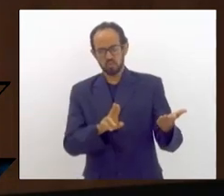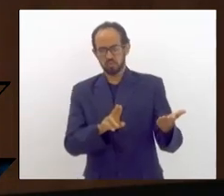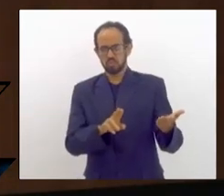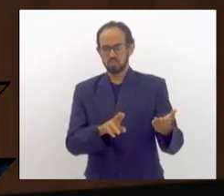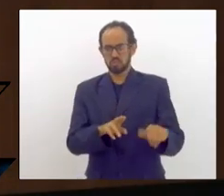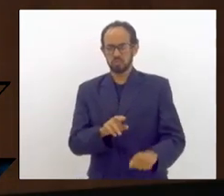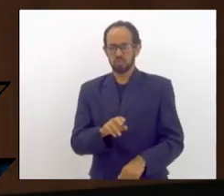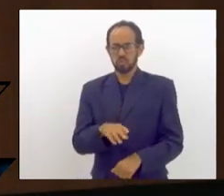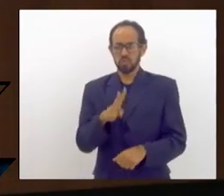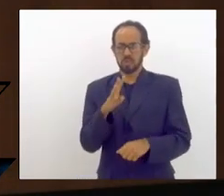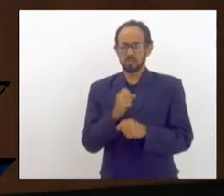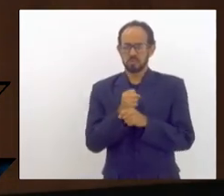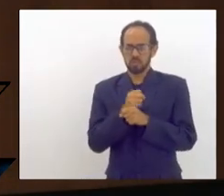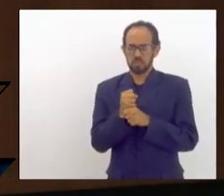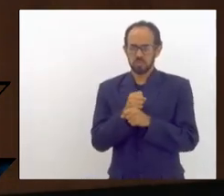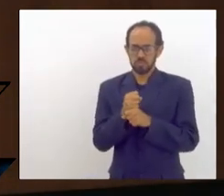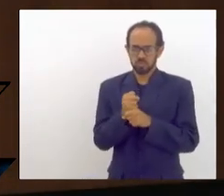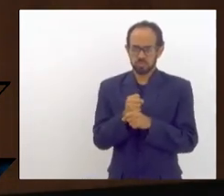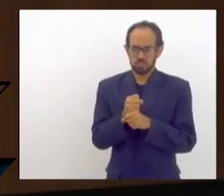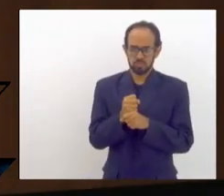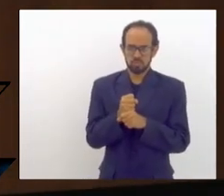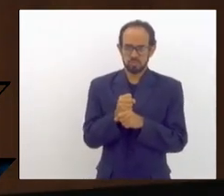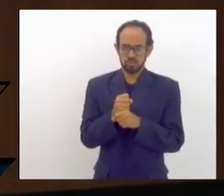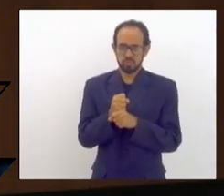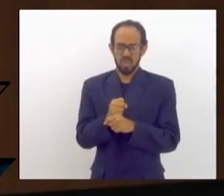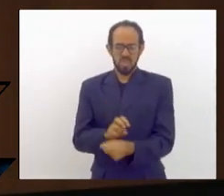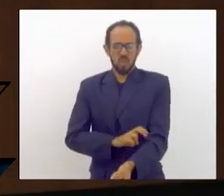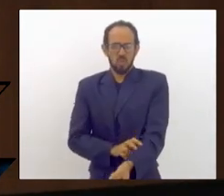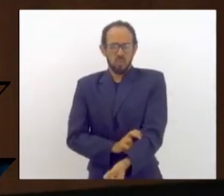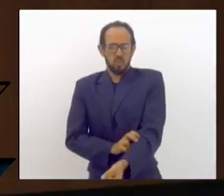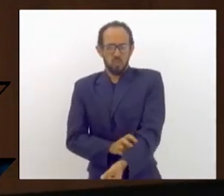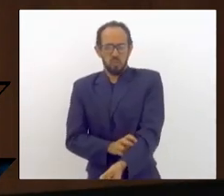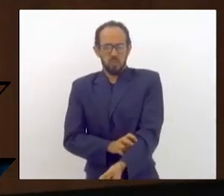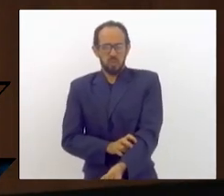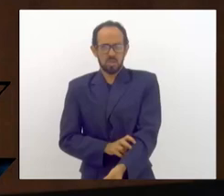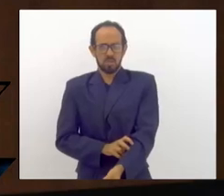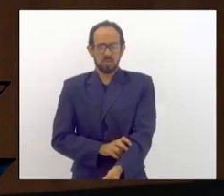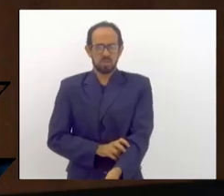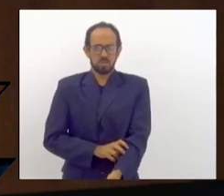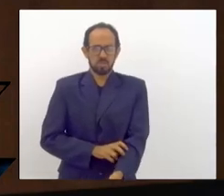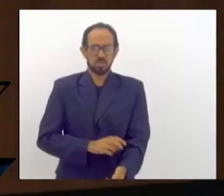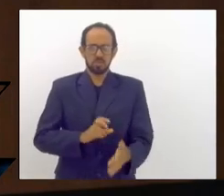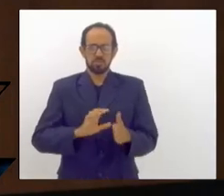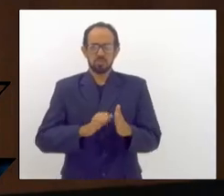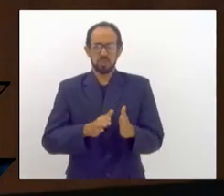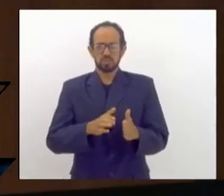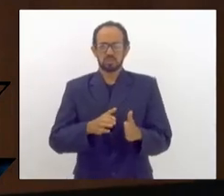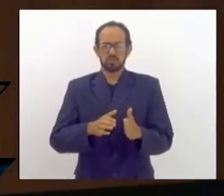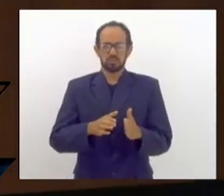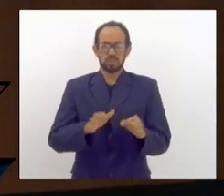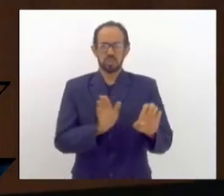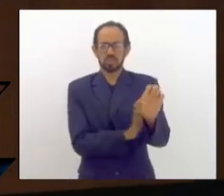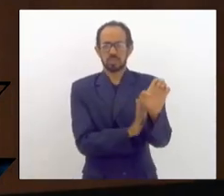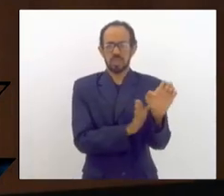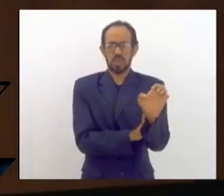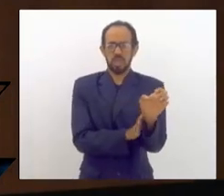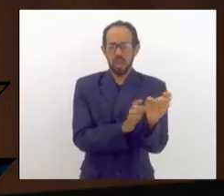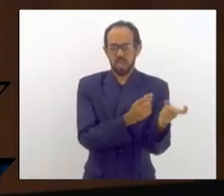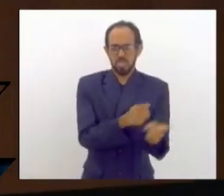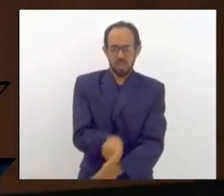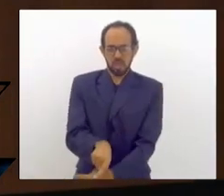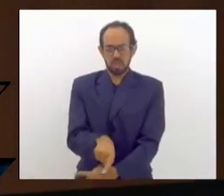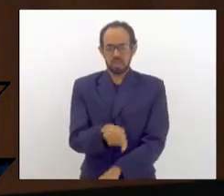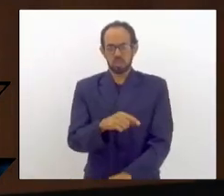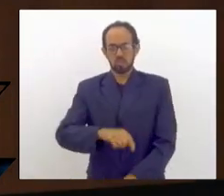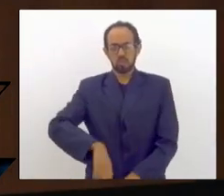durante 4 anos, histeria da bancada da esquerda, atacando não só o presidente